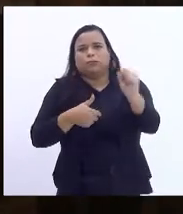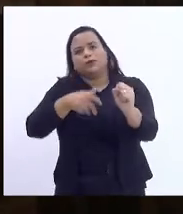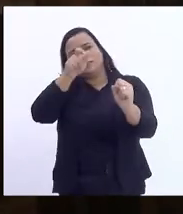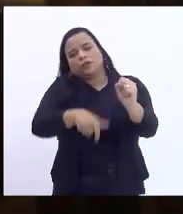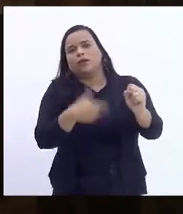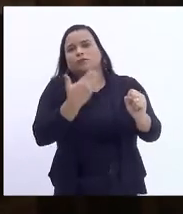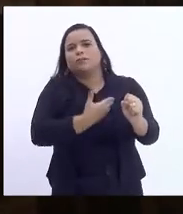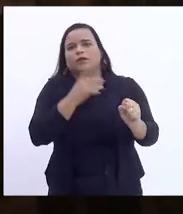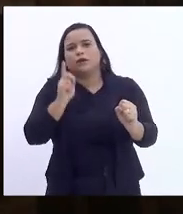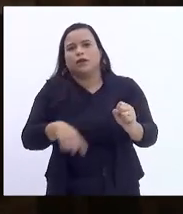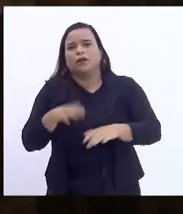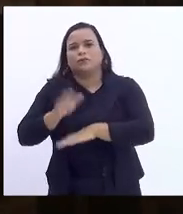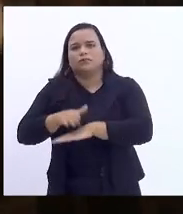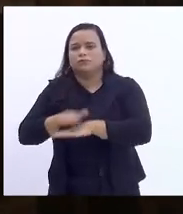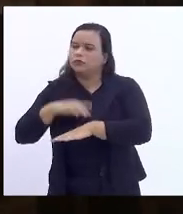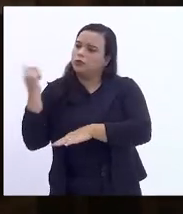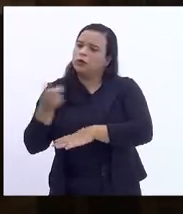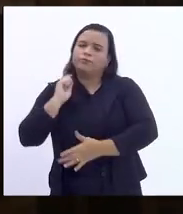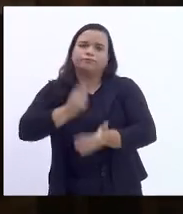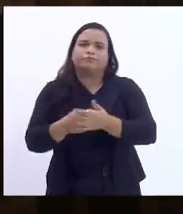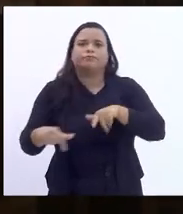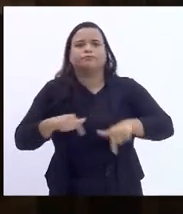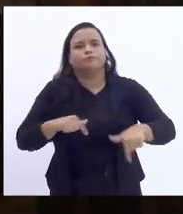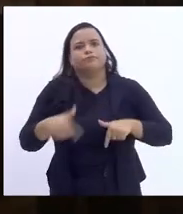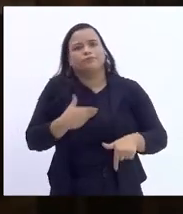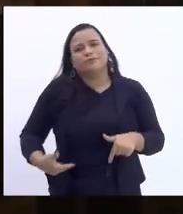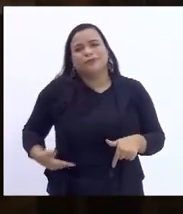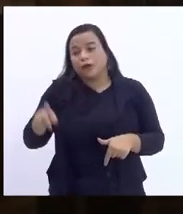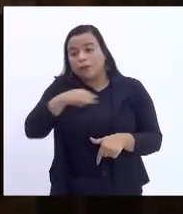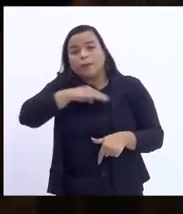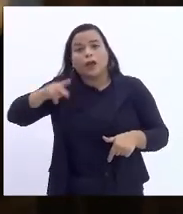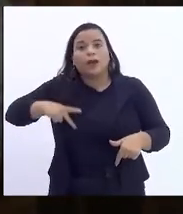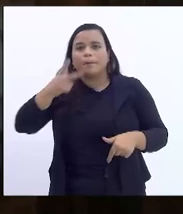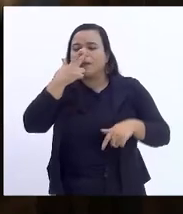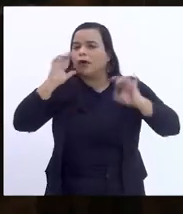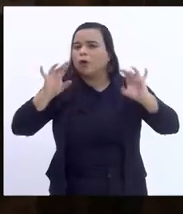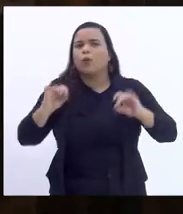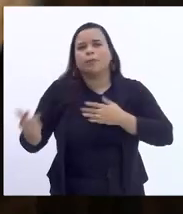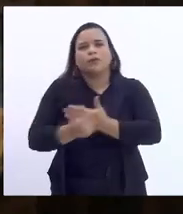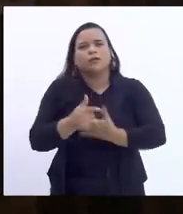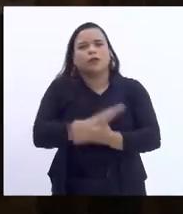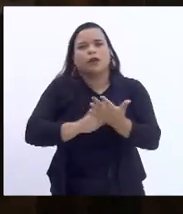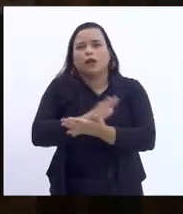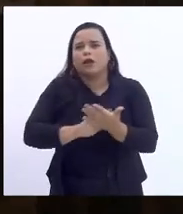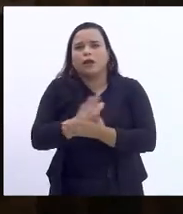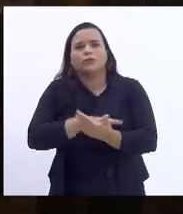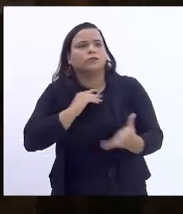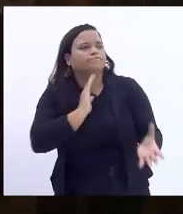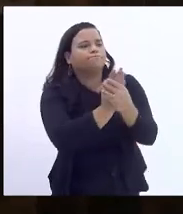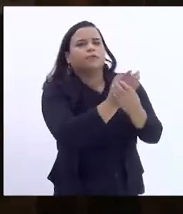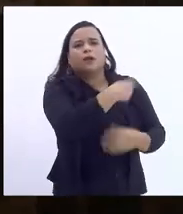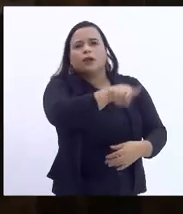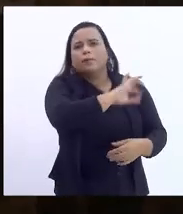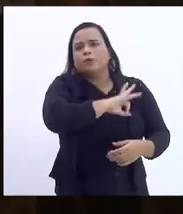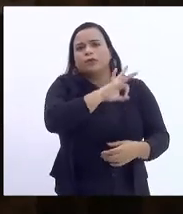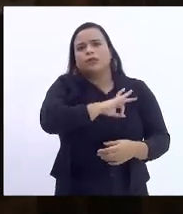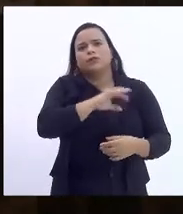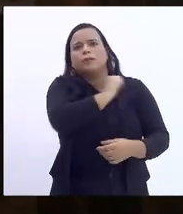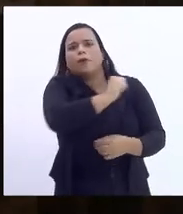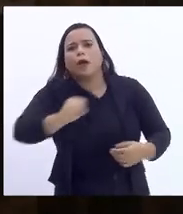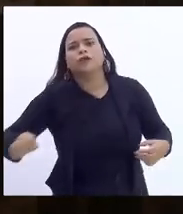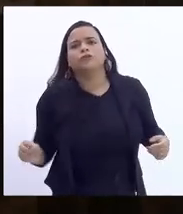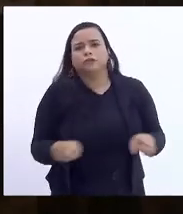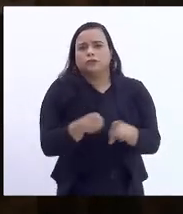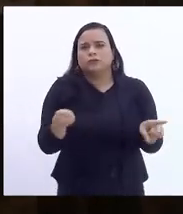paga por nós pelo nosso dinheiro público e o Ministério Público não cumpre o papel dele de disse os policiais por homicídio e de